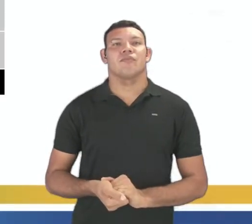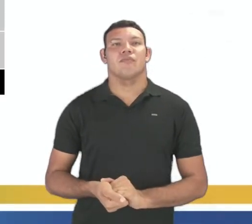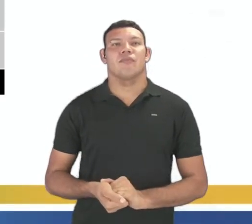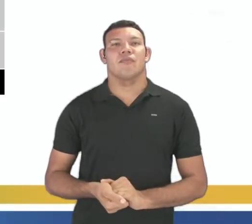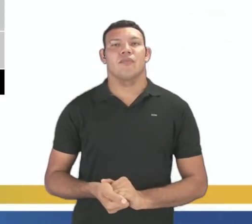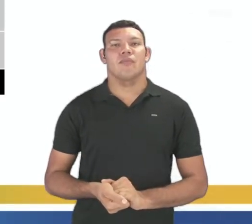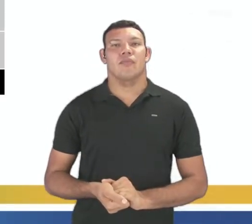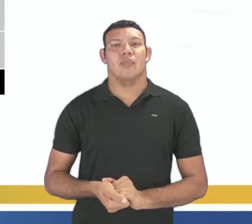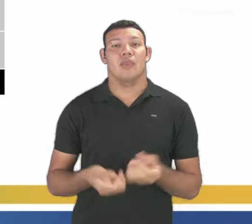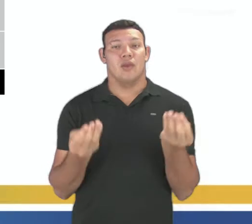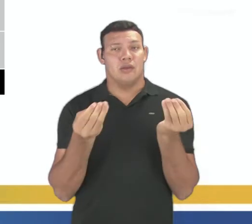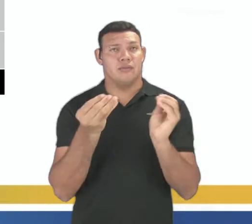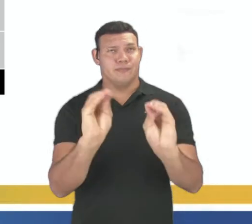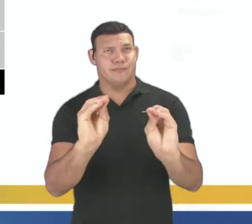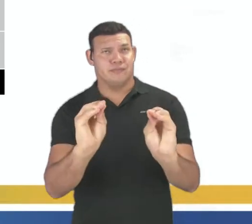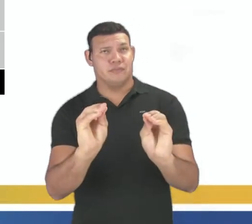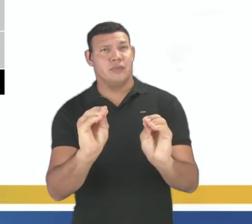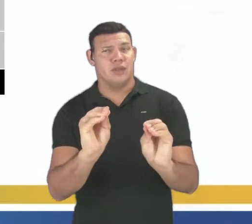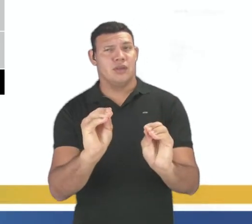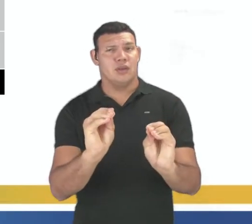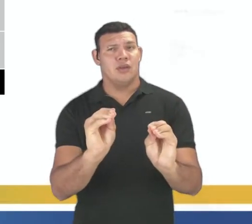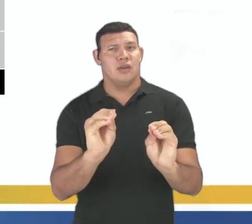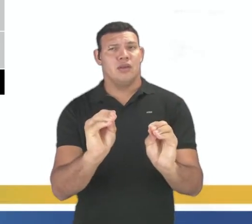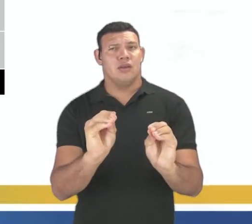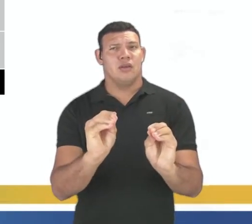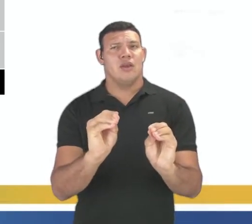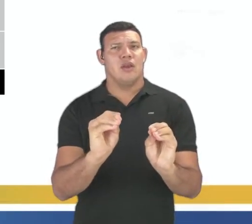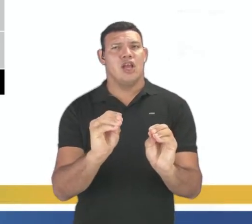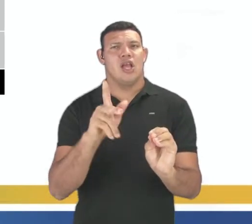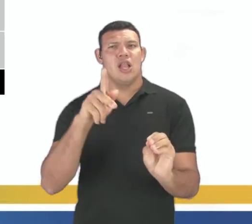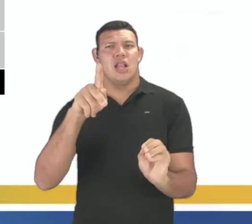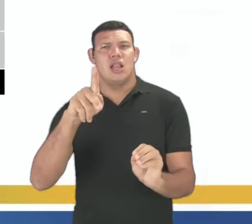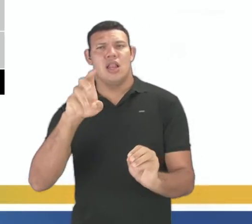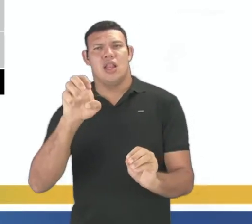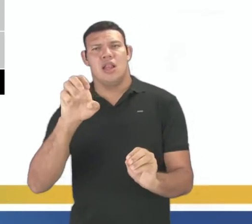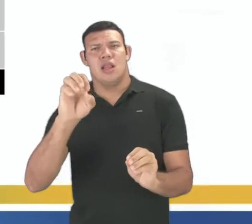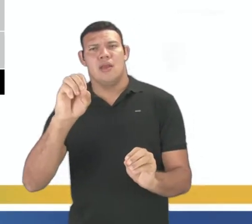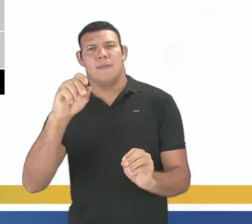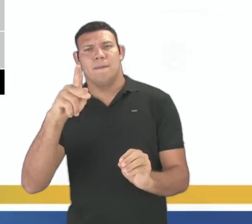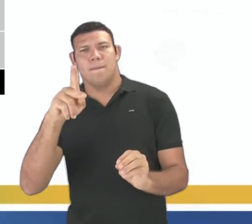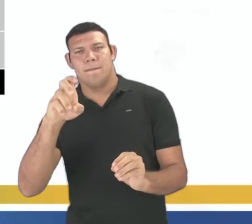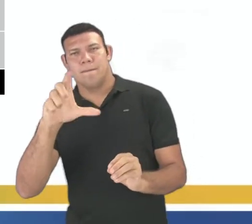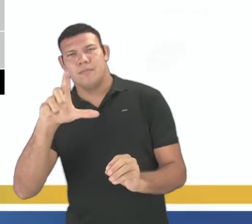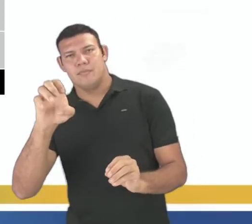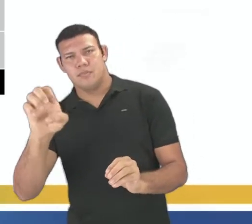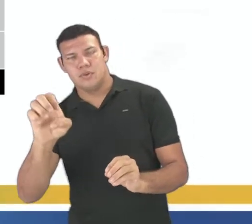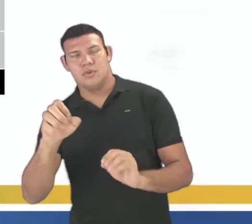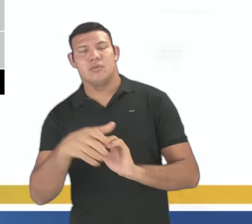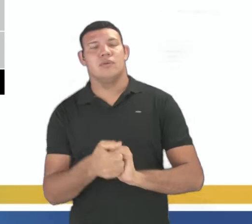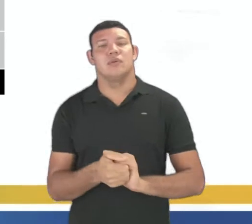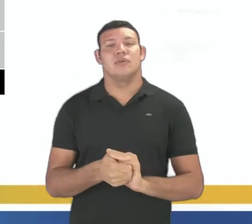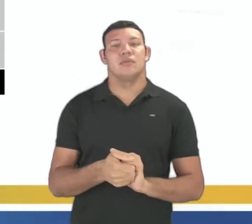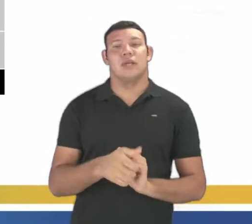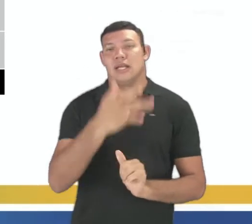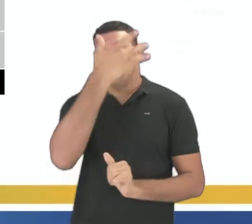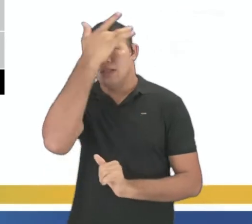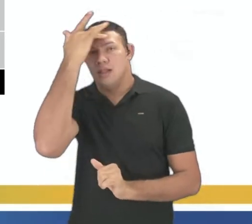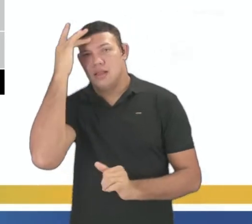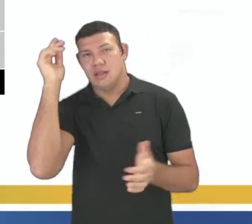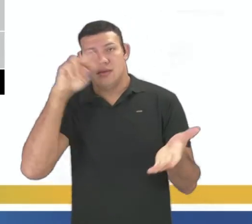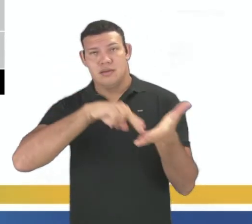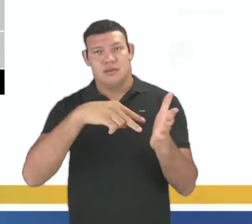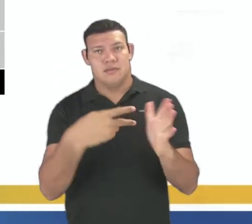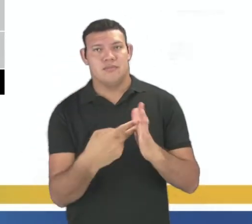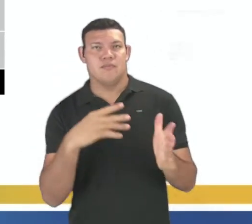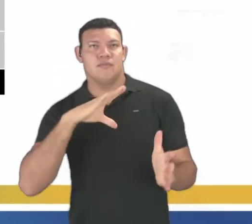Nós colocamos some junto com people, ok? Vamos entender um pouquinho como que vai funcionar.